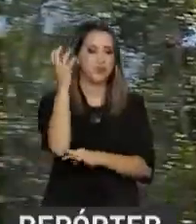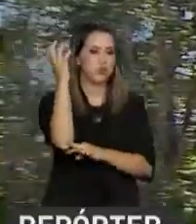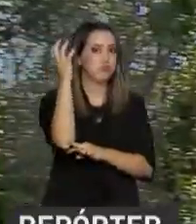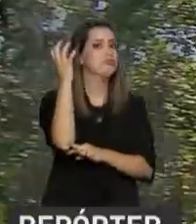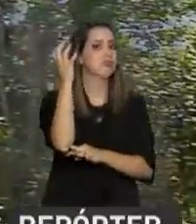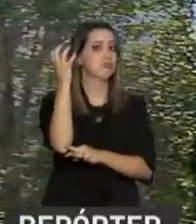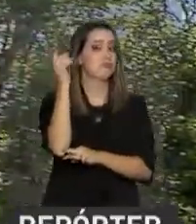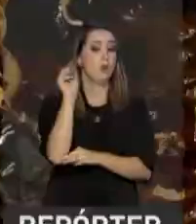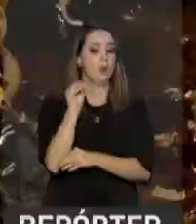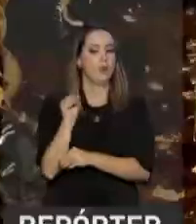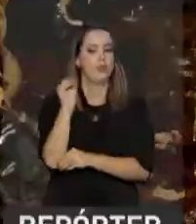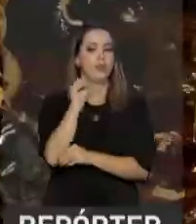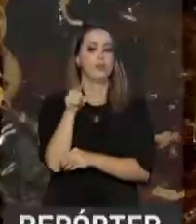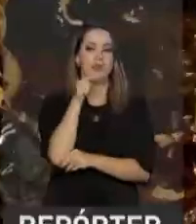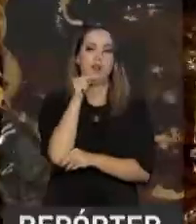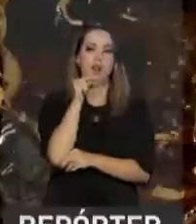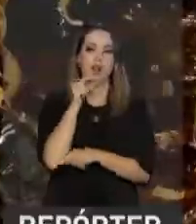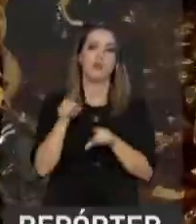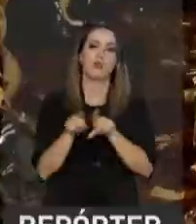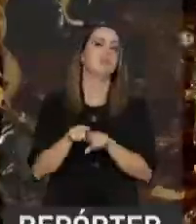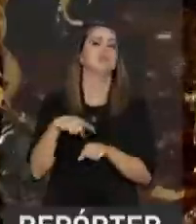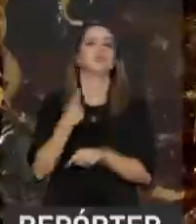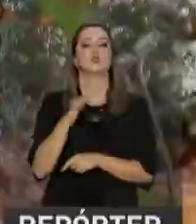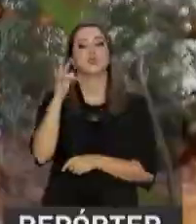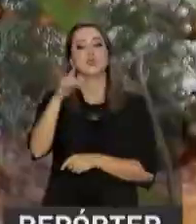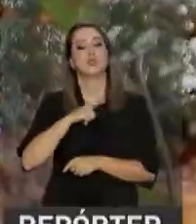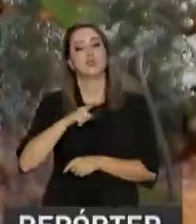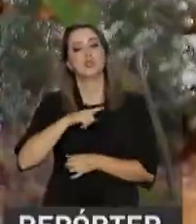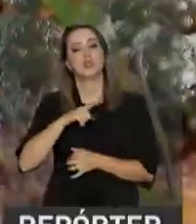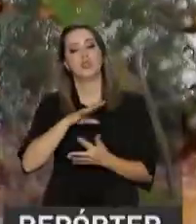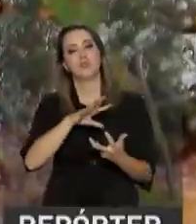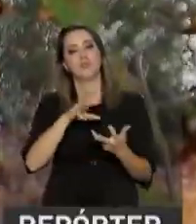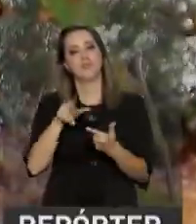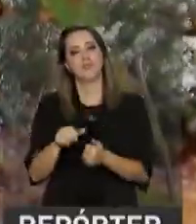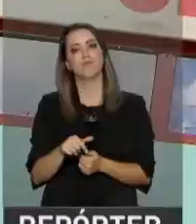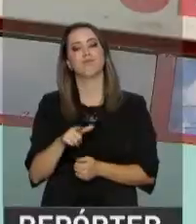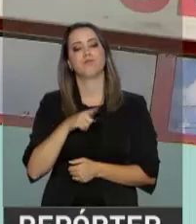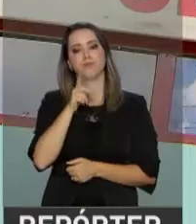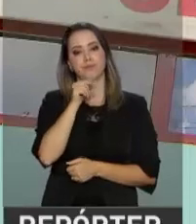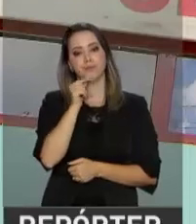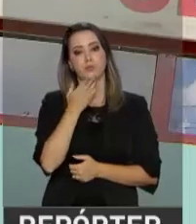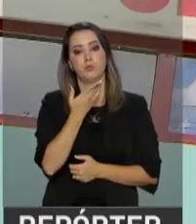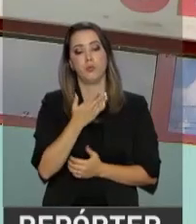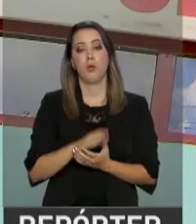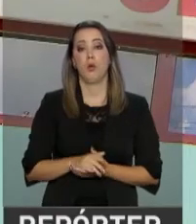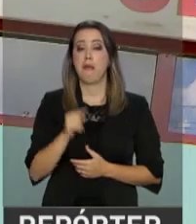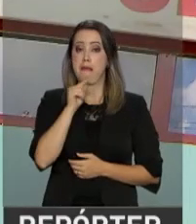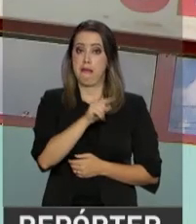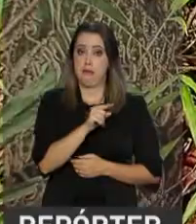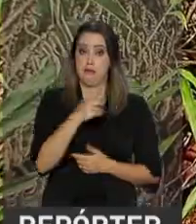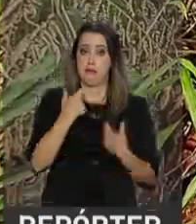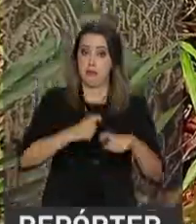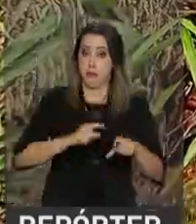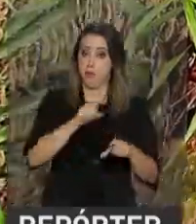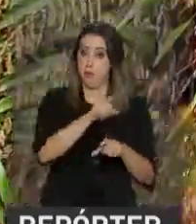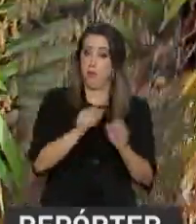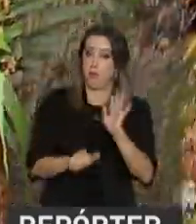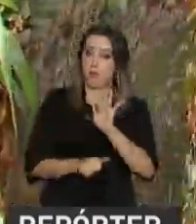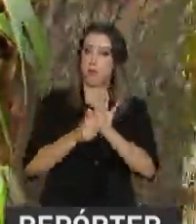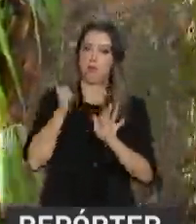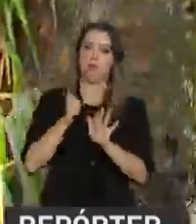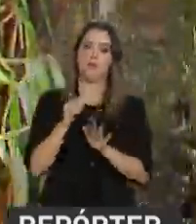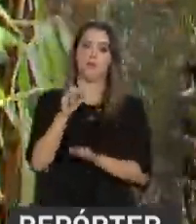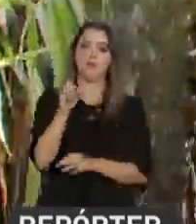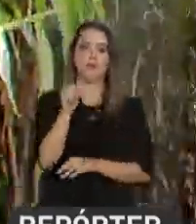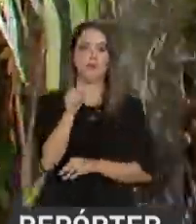força com vontade e fé para que nós tenhamos água pra humanidade longe da água preservado pela comunidade do casa grande foi o primeiro do